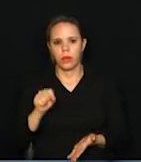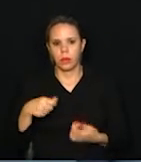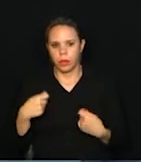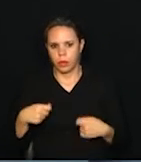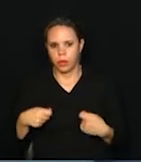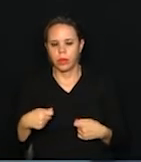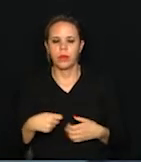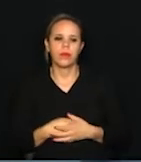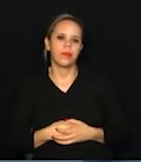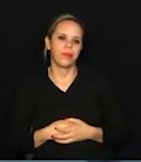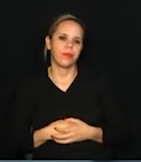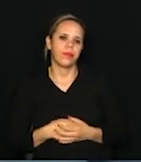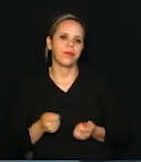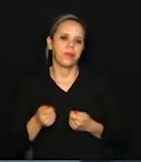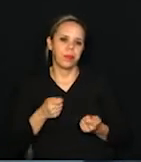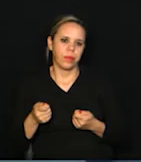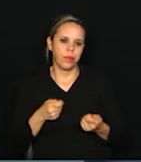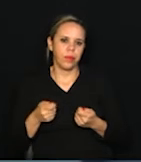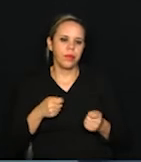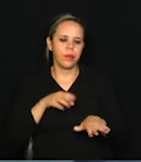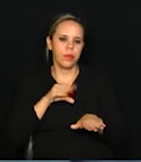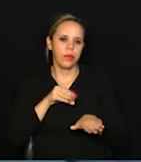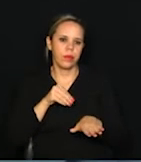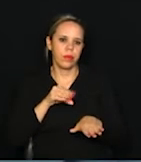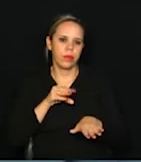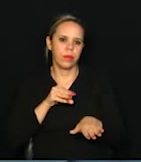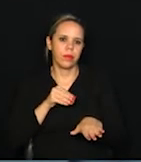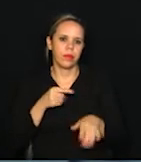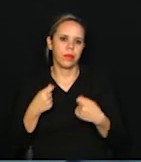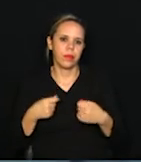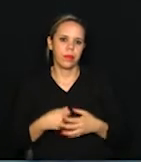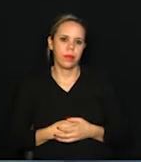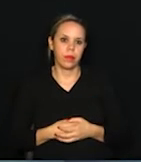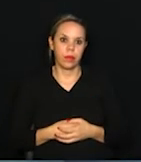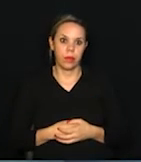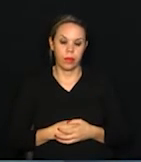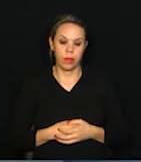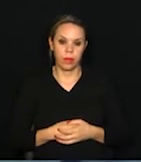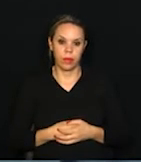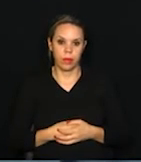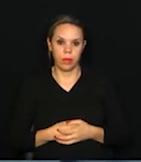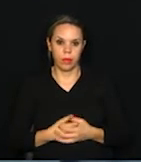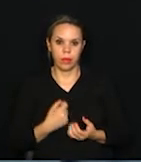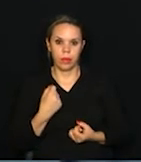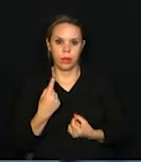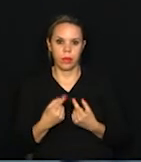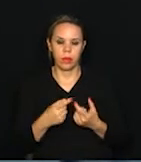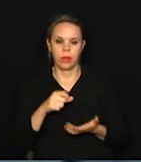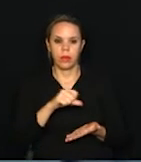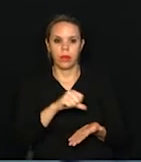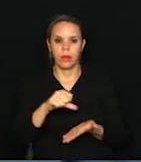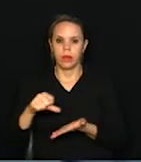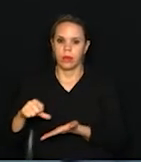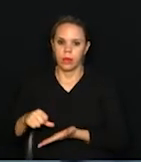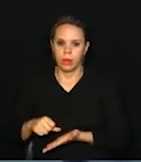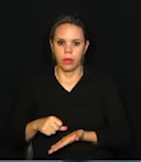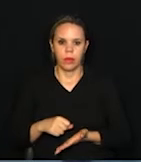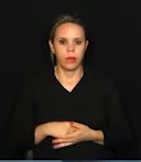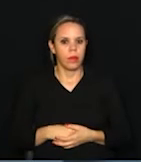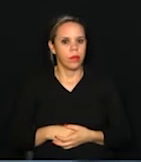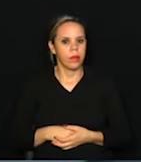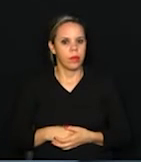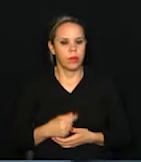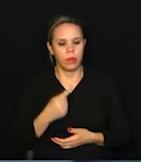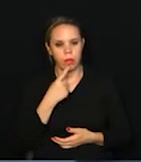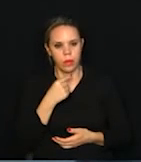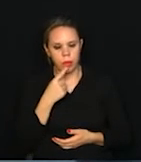precisa do controle fotográfico, do radar. E, inclusive, em alguns pontos de sinal vermelho,